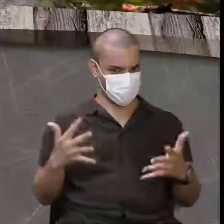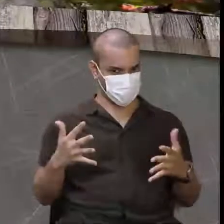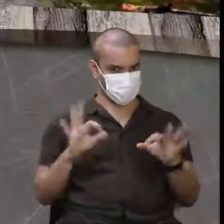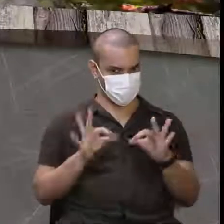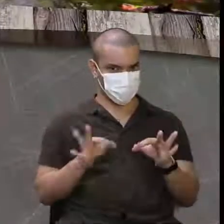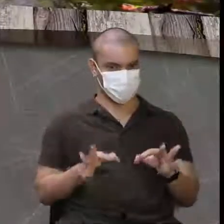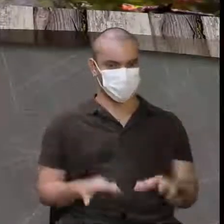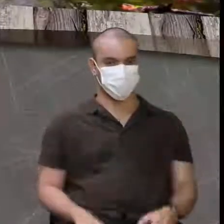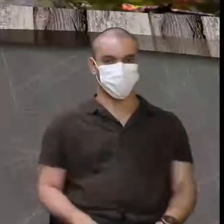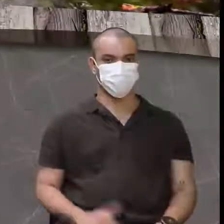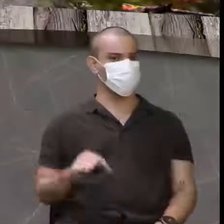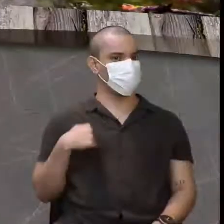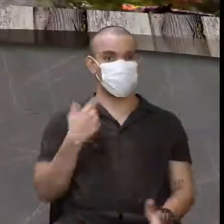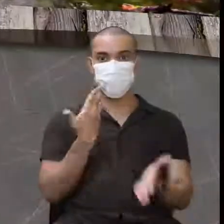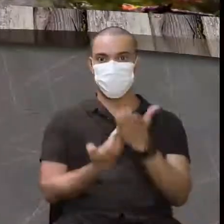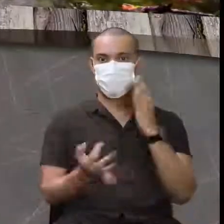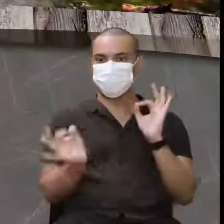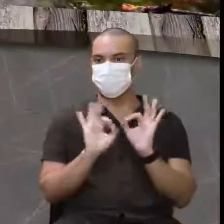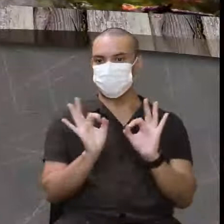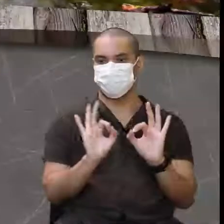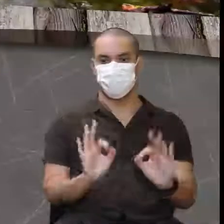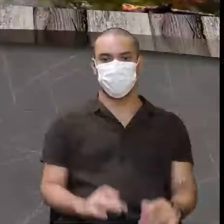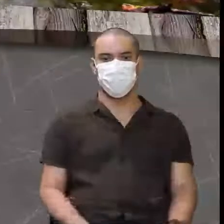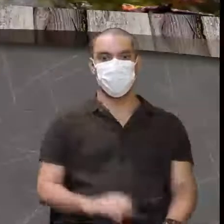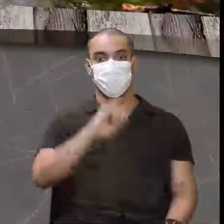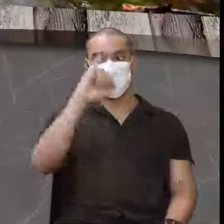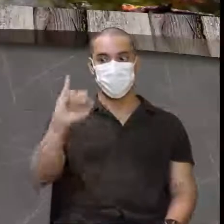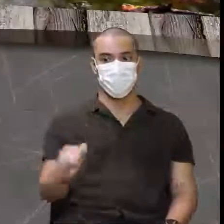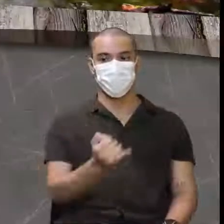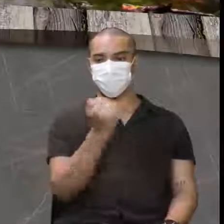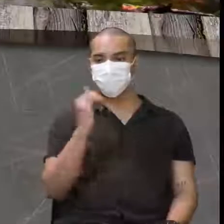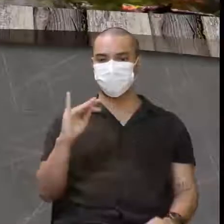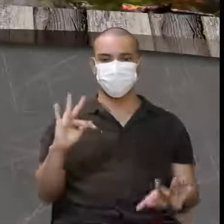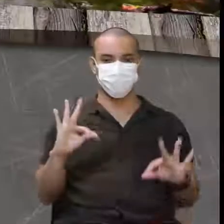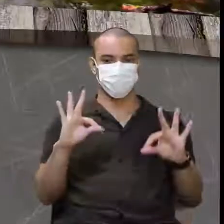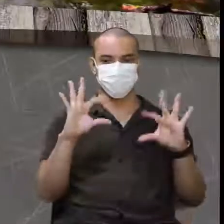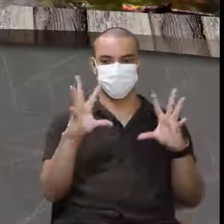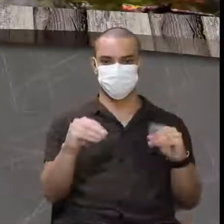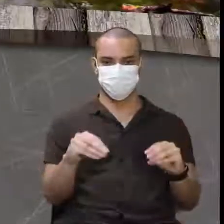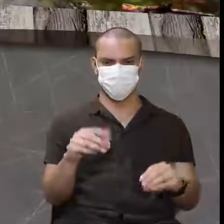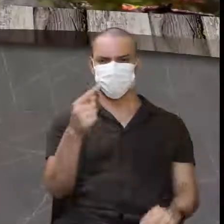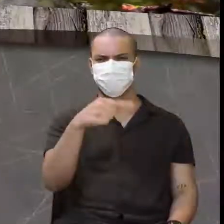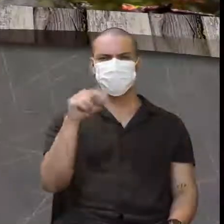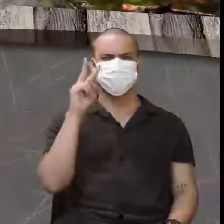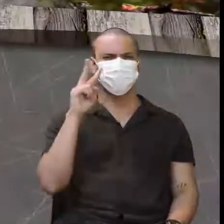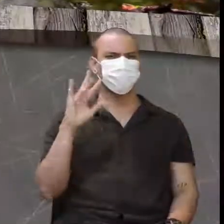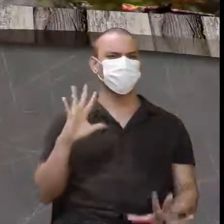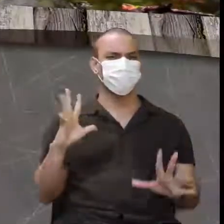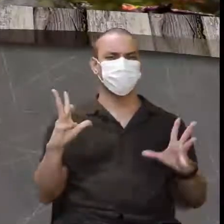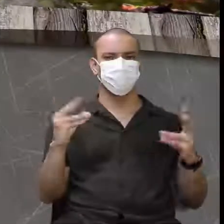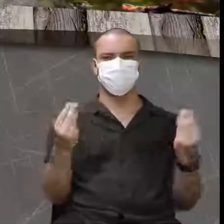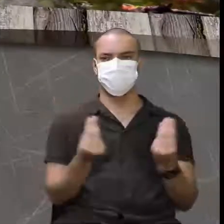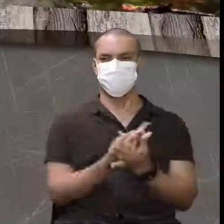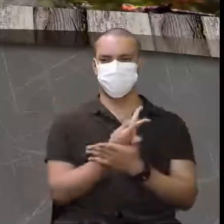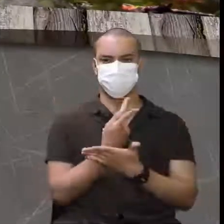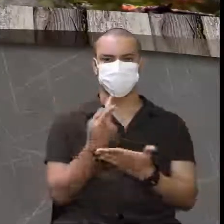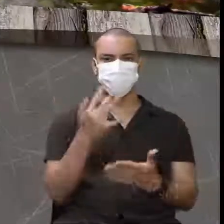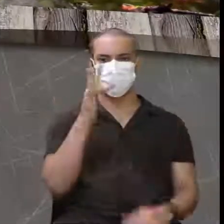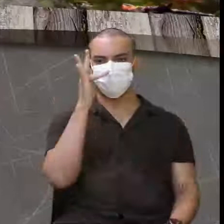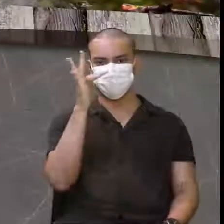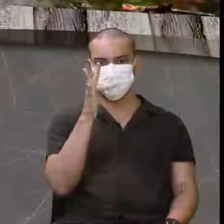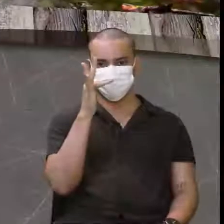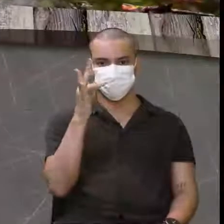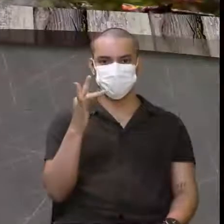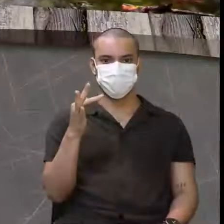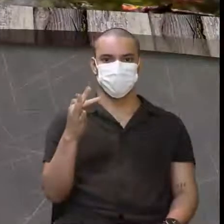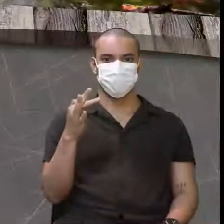mesmo. A gente aqui não perde nada, tá bom? Aproveita tudo. Então você já viu toda a estrutura da flor, reviu, né?